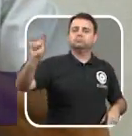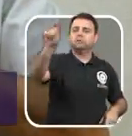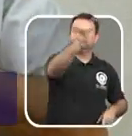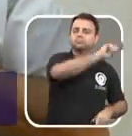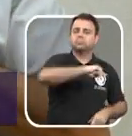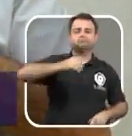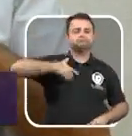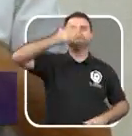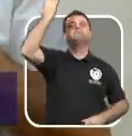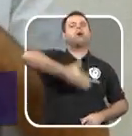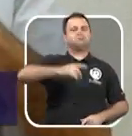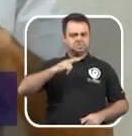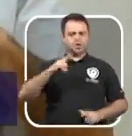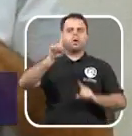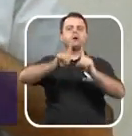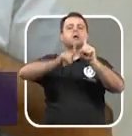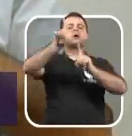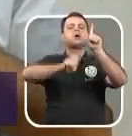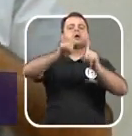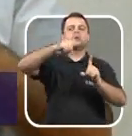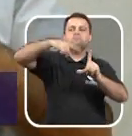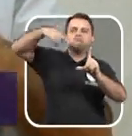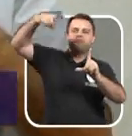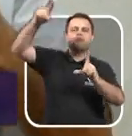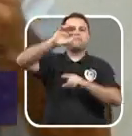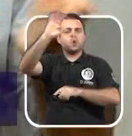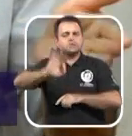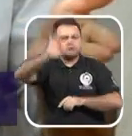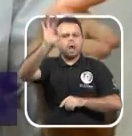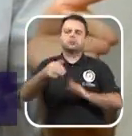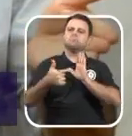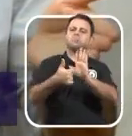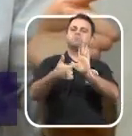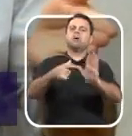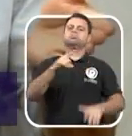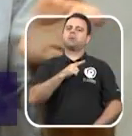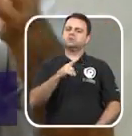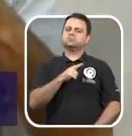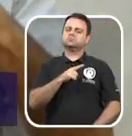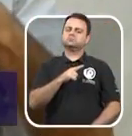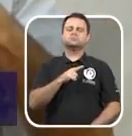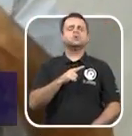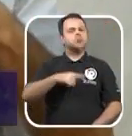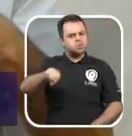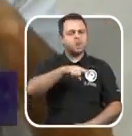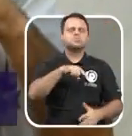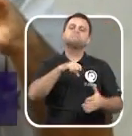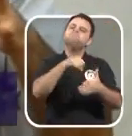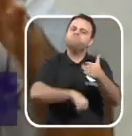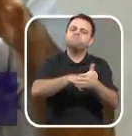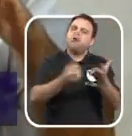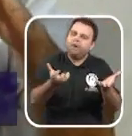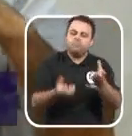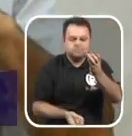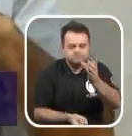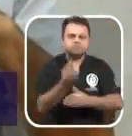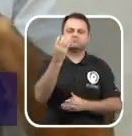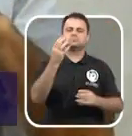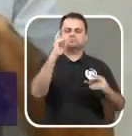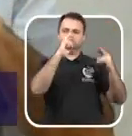mostram. Aí tem uma coisa, Vivian, que a gente está tentando, por isso que nós estamos na luta por uma CPI. Não